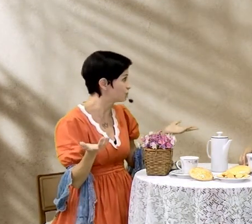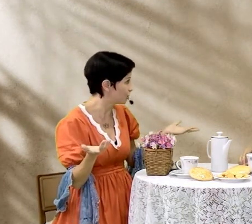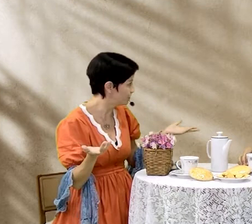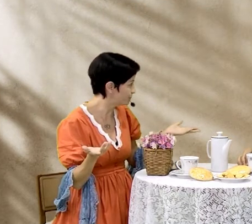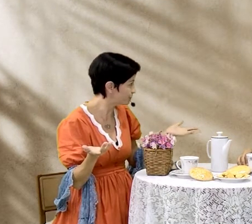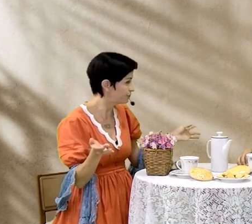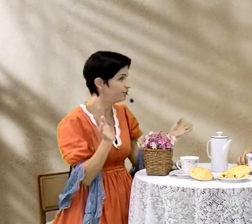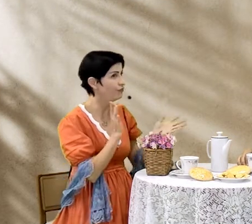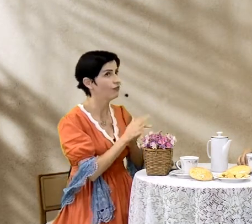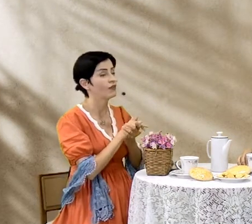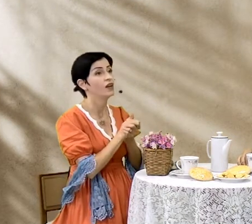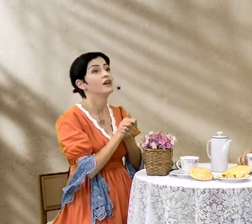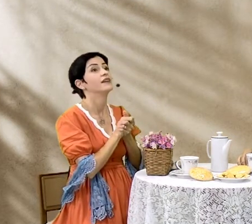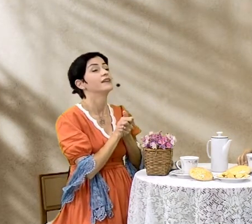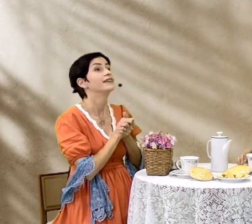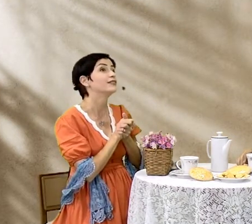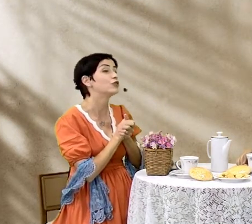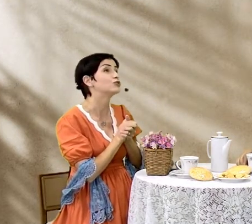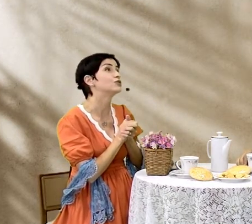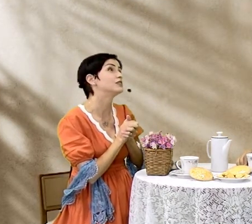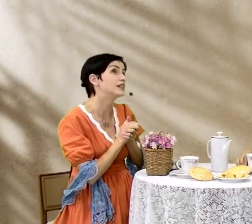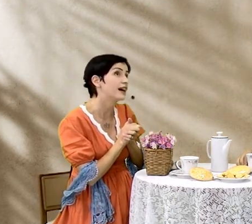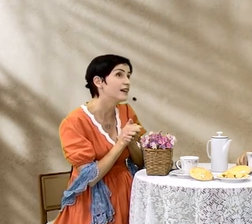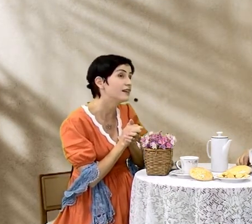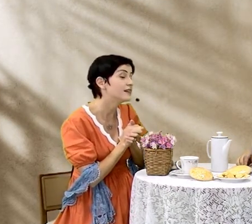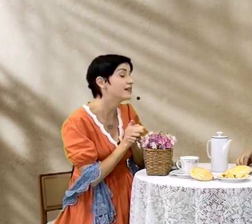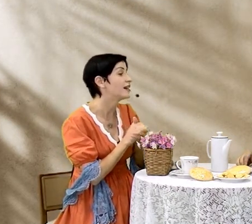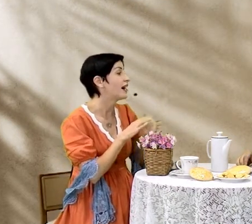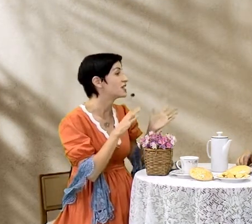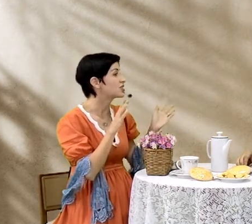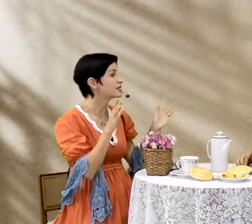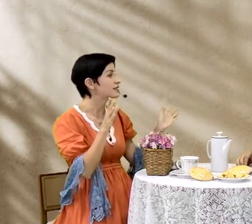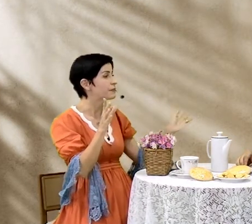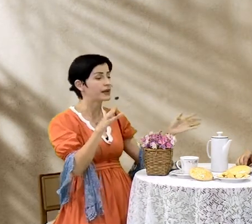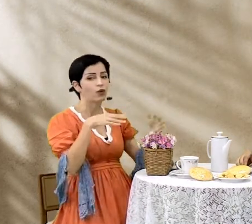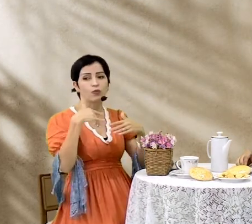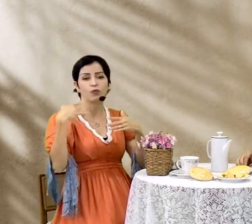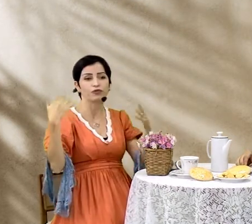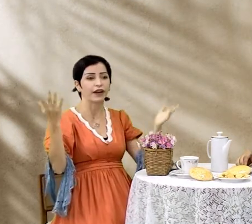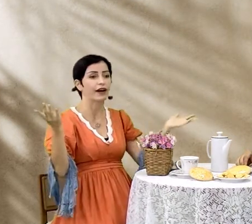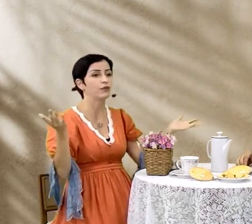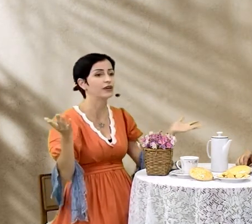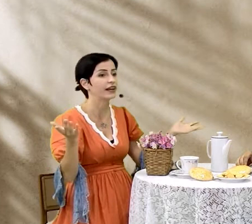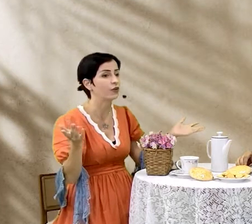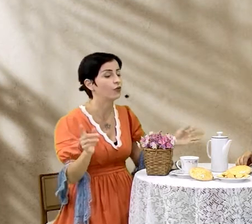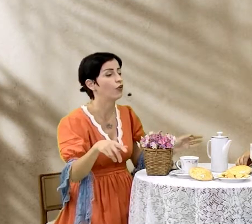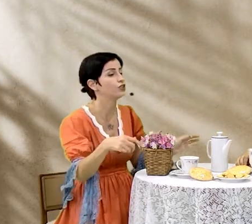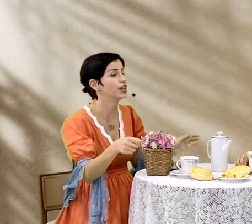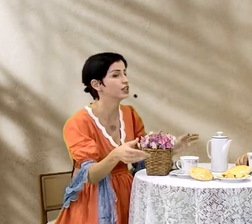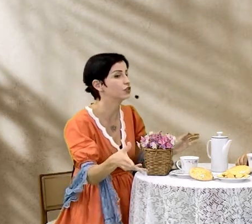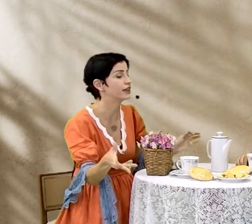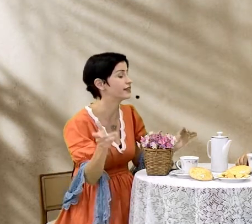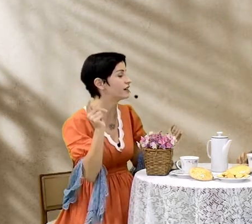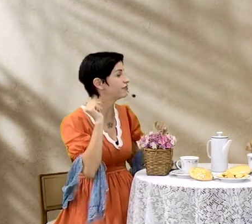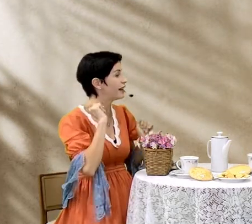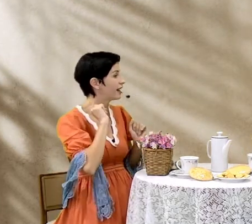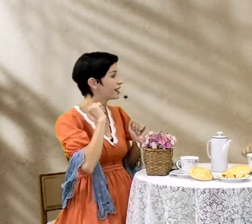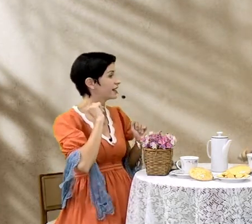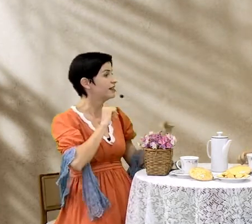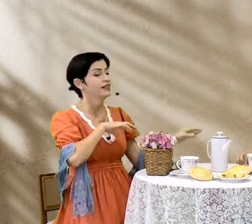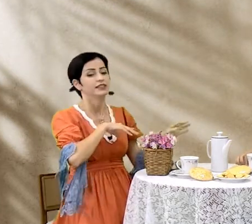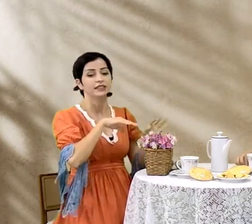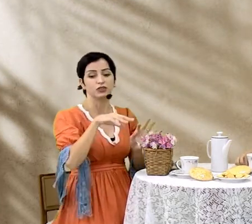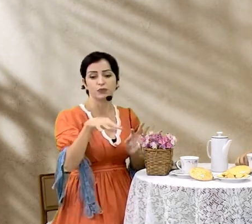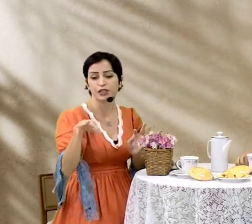estavam discutindo. E no outro dia, a gente sempre era comum ver a mulher, ó, ordenhando leite da